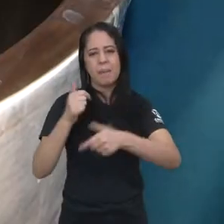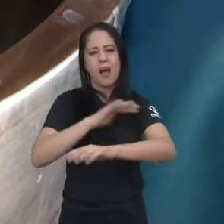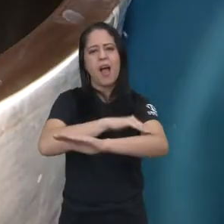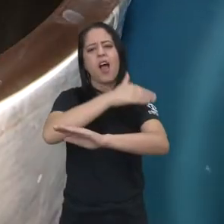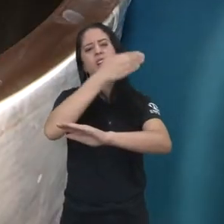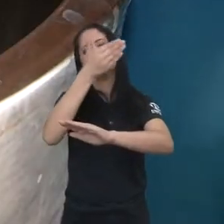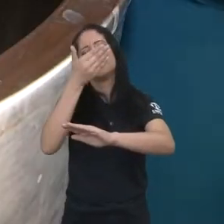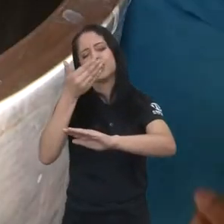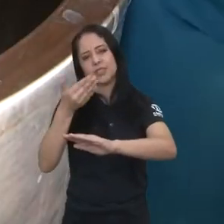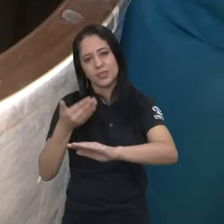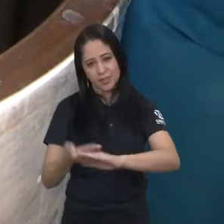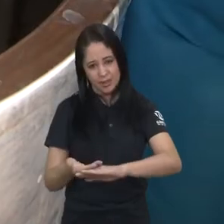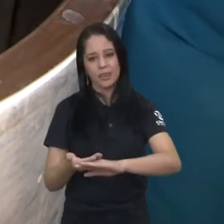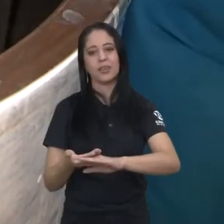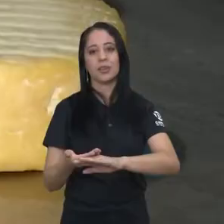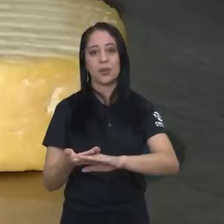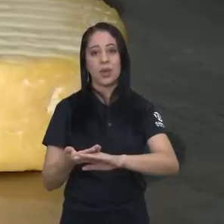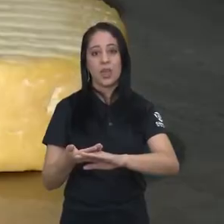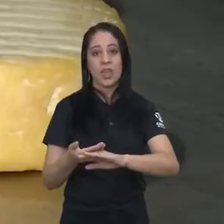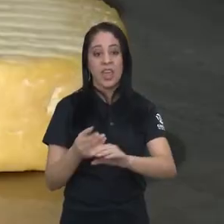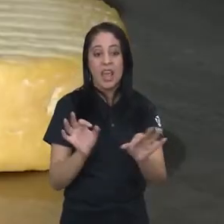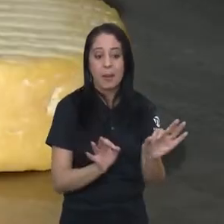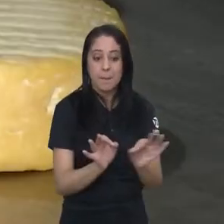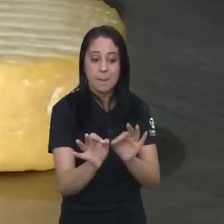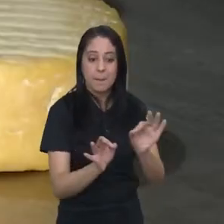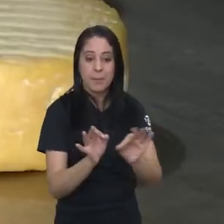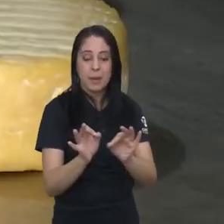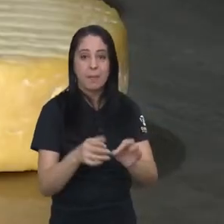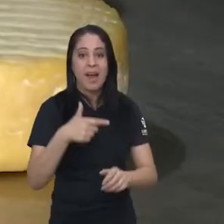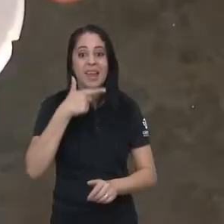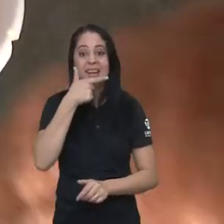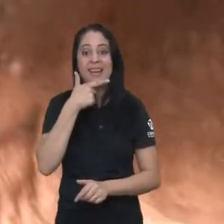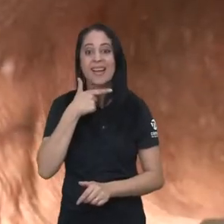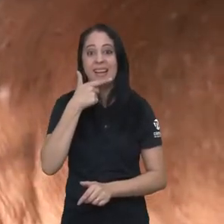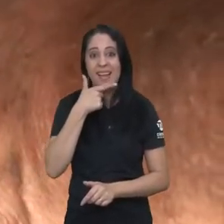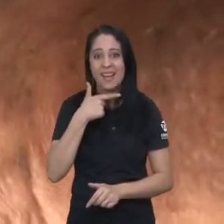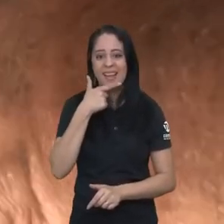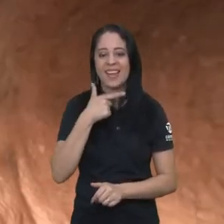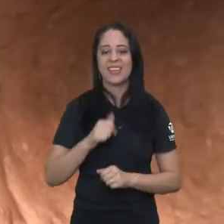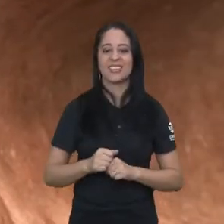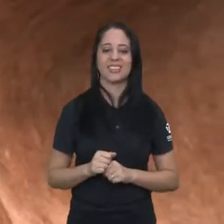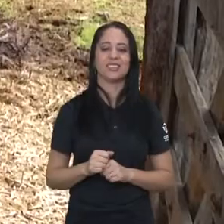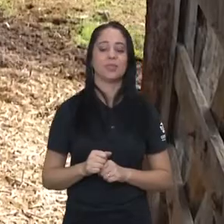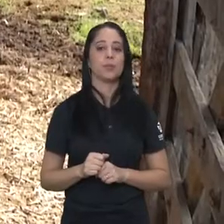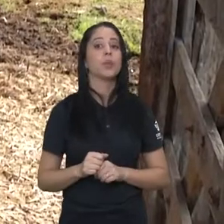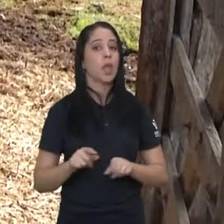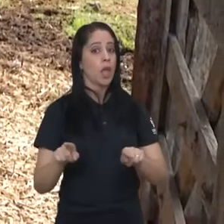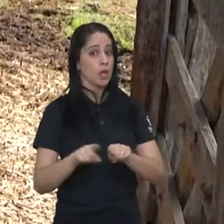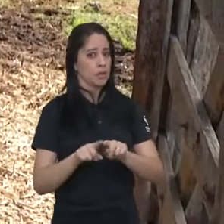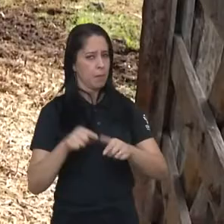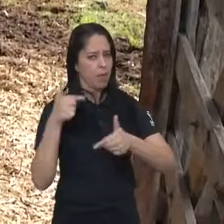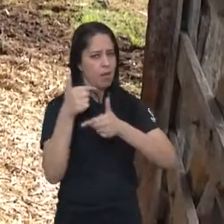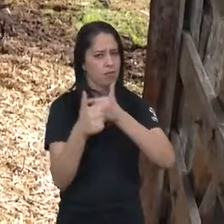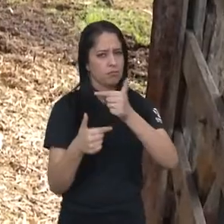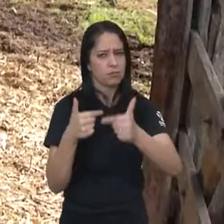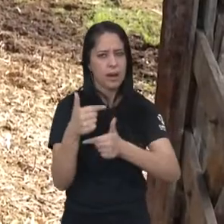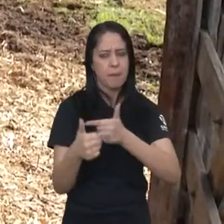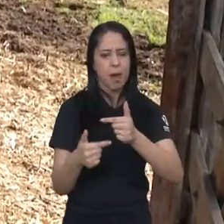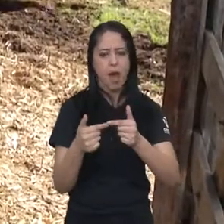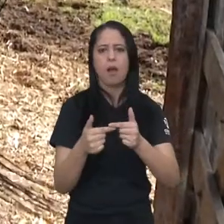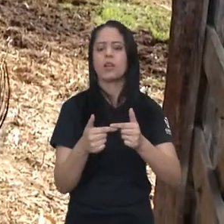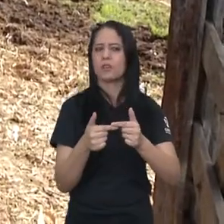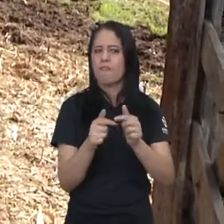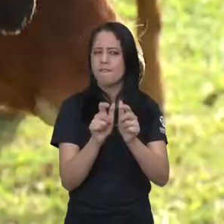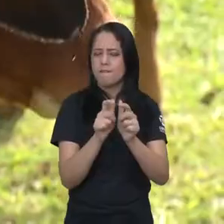há anos ele tem como sustento a fabricação de queijos mussarela e não parou por aí o trabalho realizado na